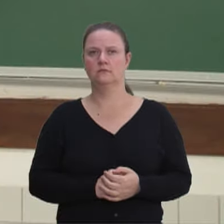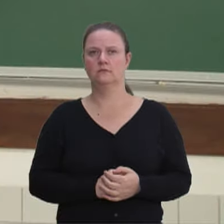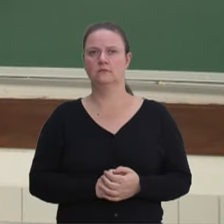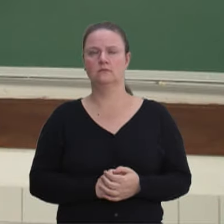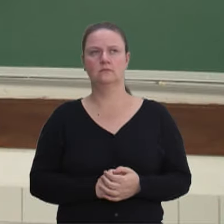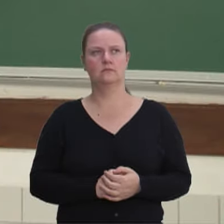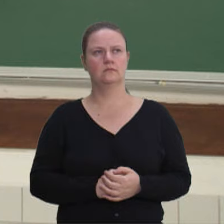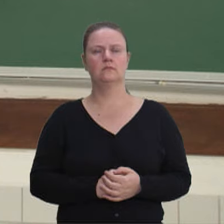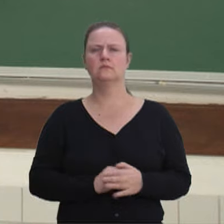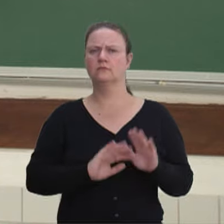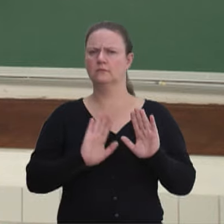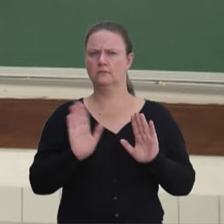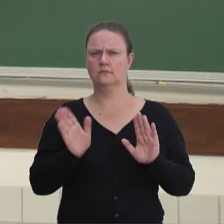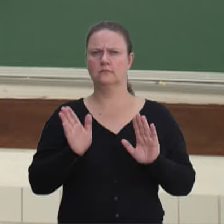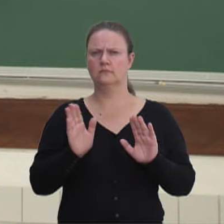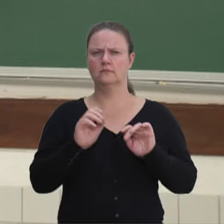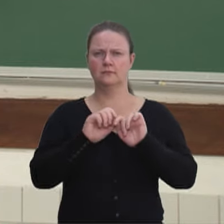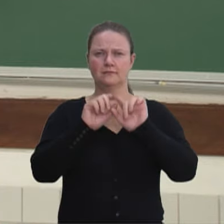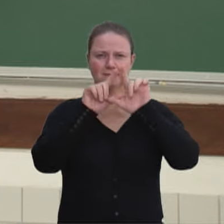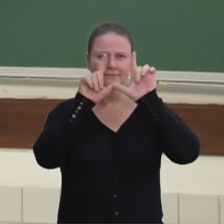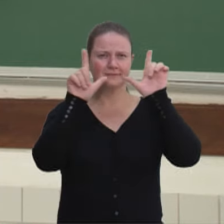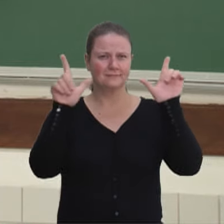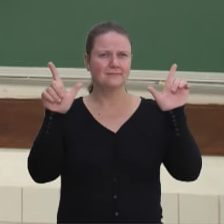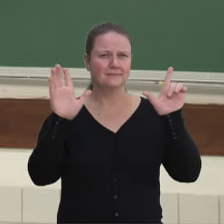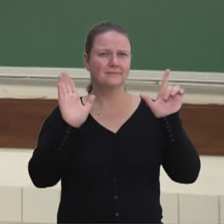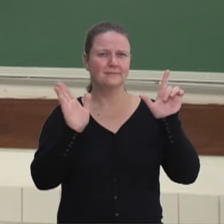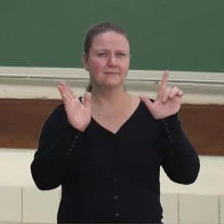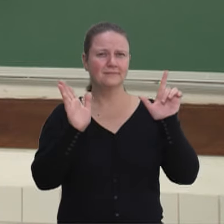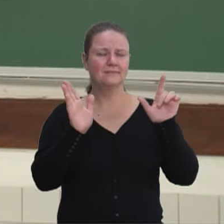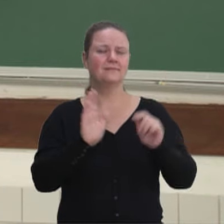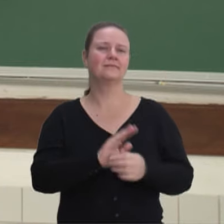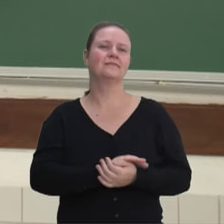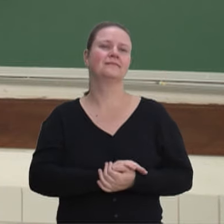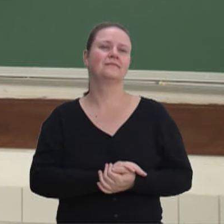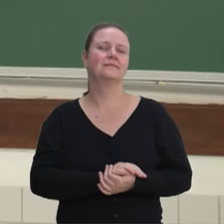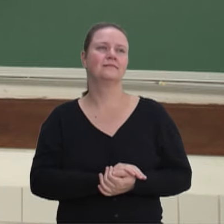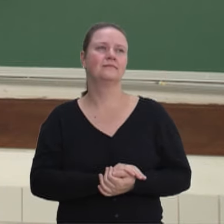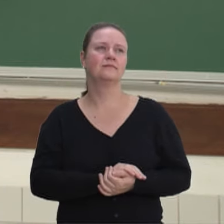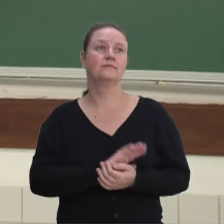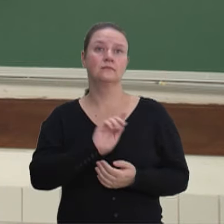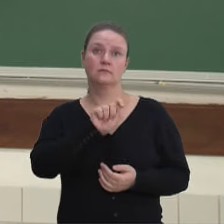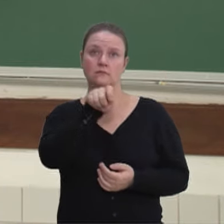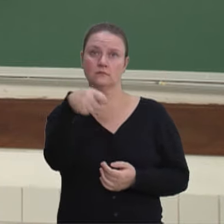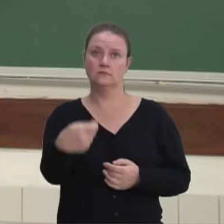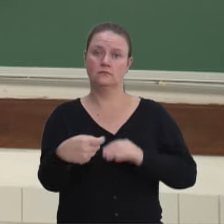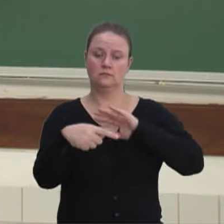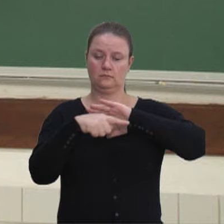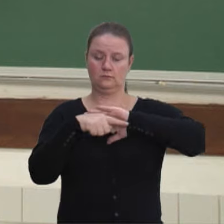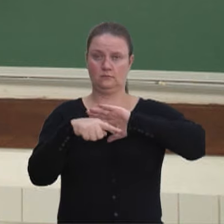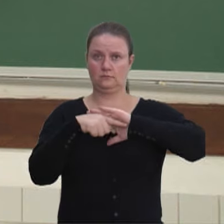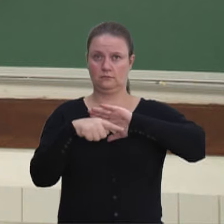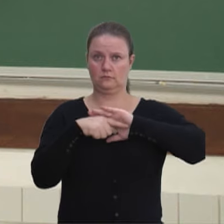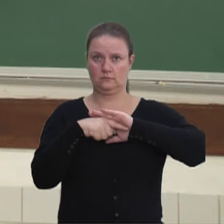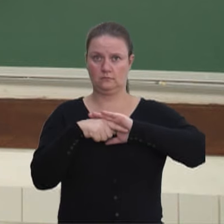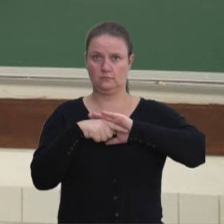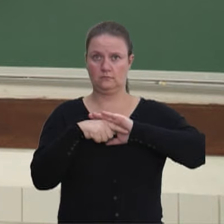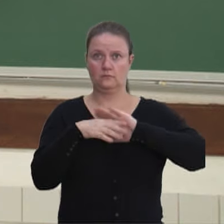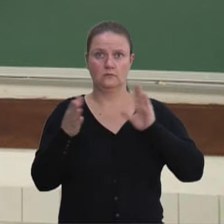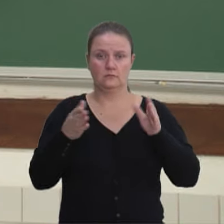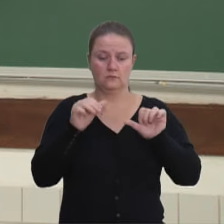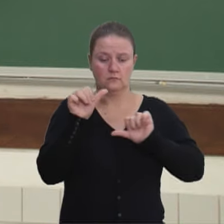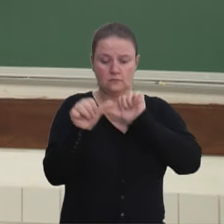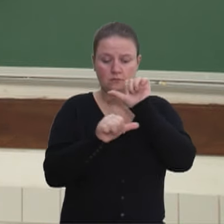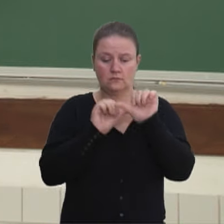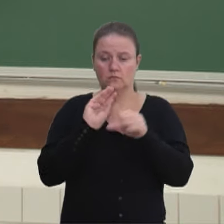Tranquilo? Isso aí a gente já viu, né? Como eu tenho esse sinal de menos aqui fora, ele vai alterar o sinal de todo mundo lá